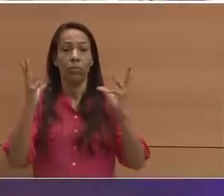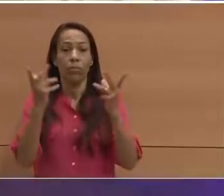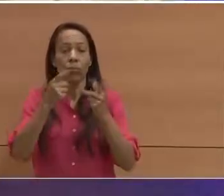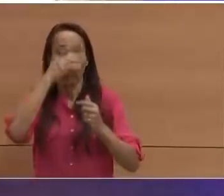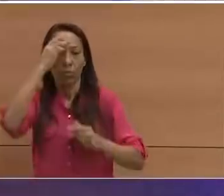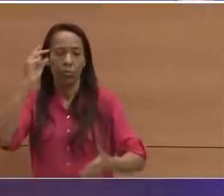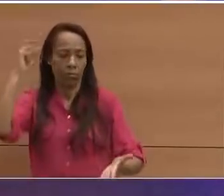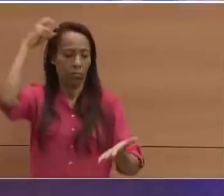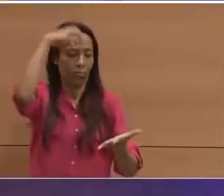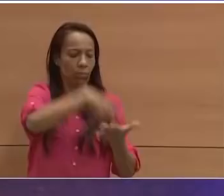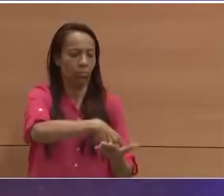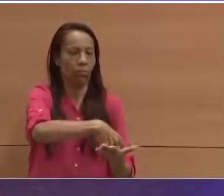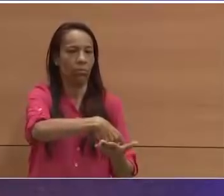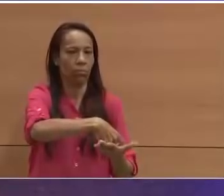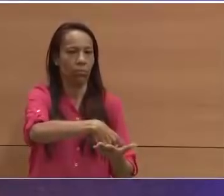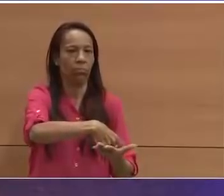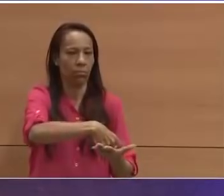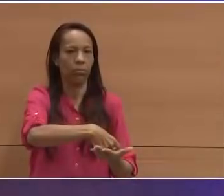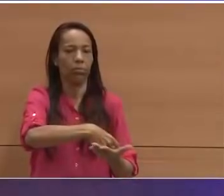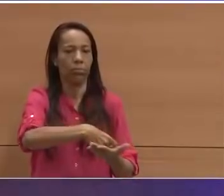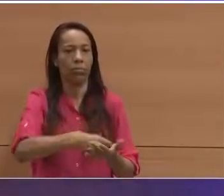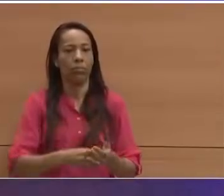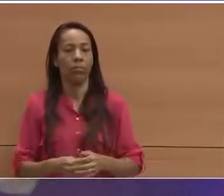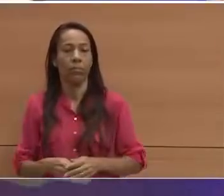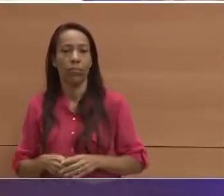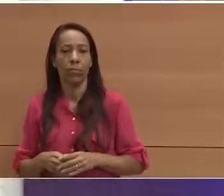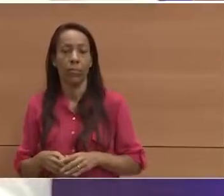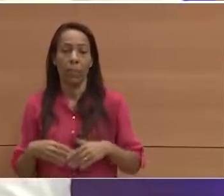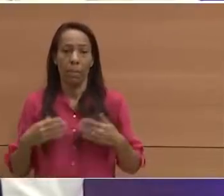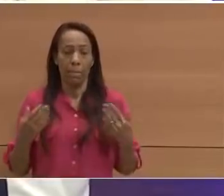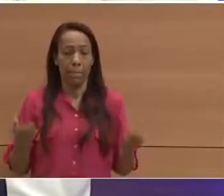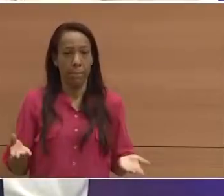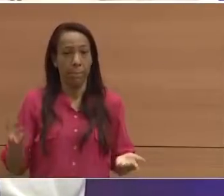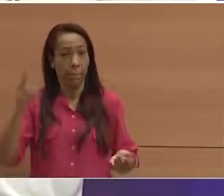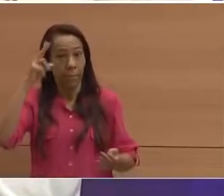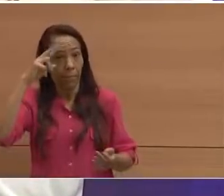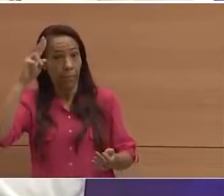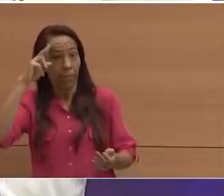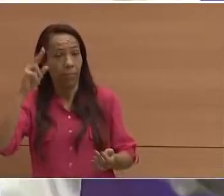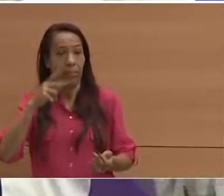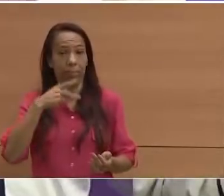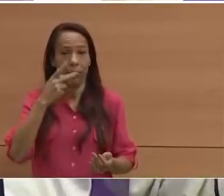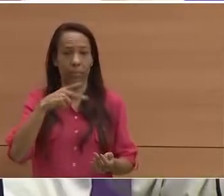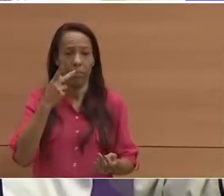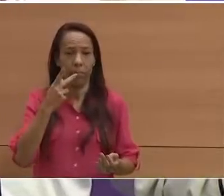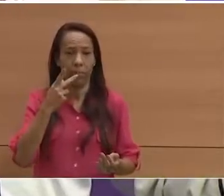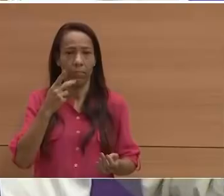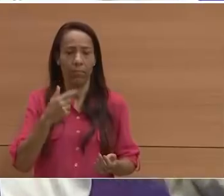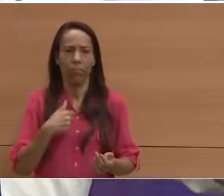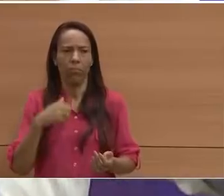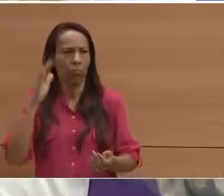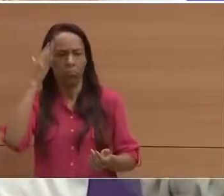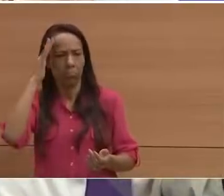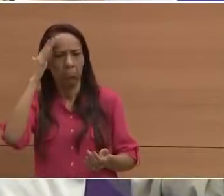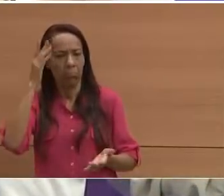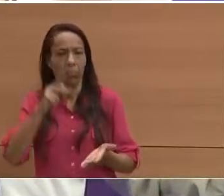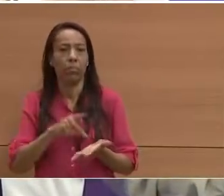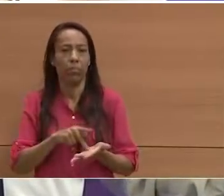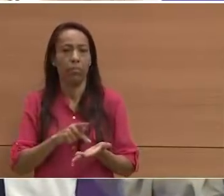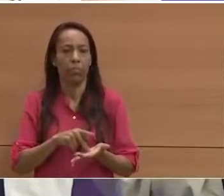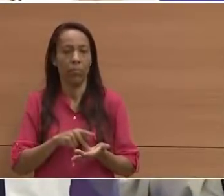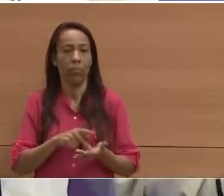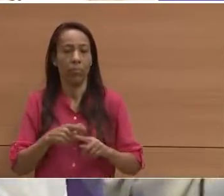Diz a lenda, eu não sei se é verdade, que então para castigar João por essa